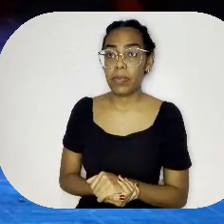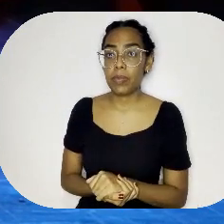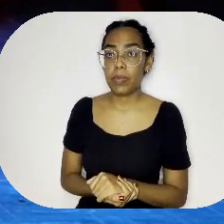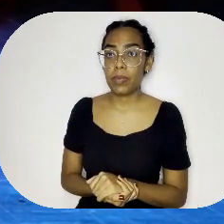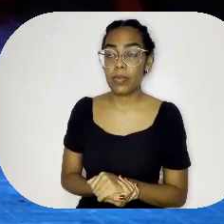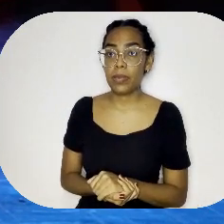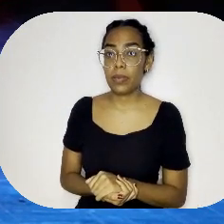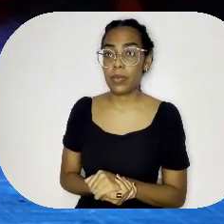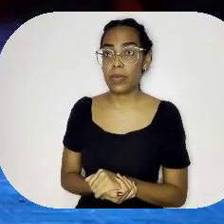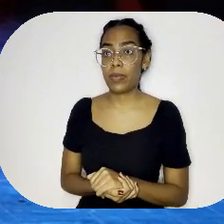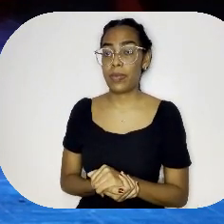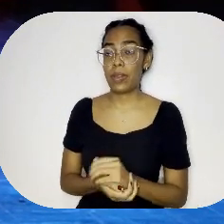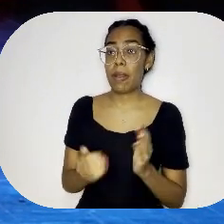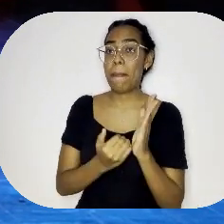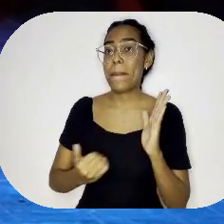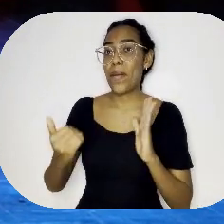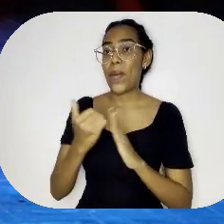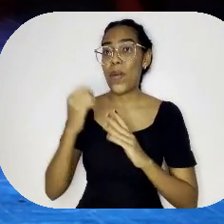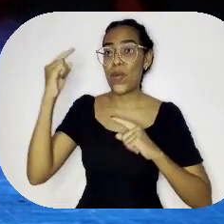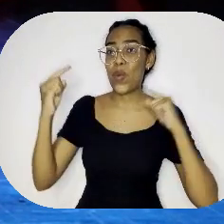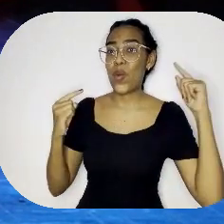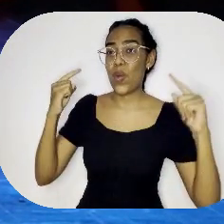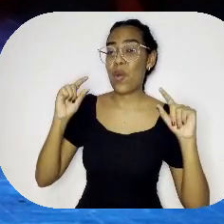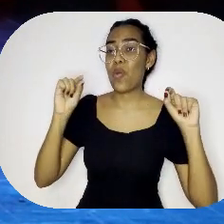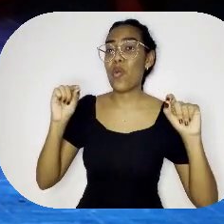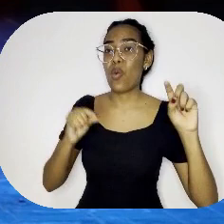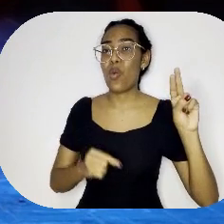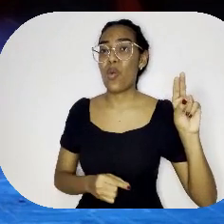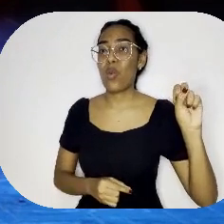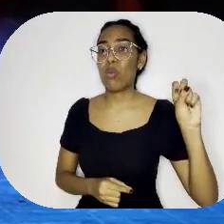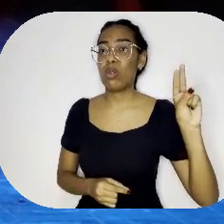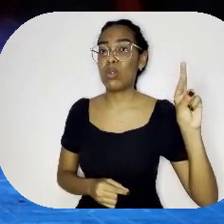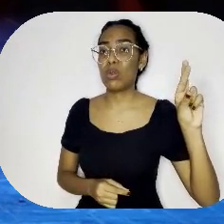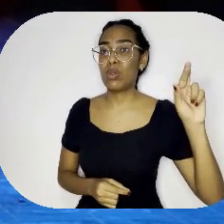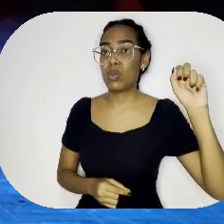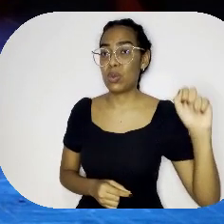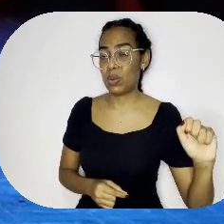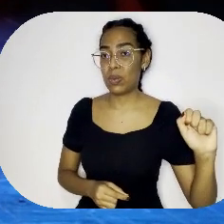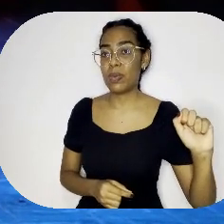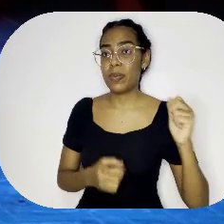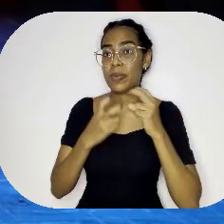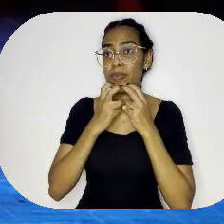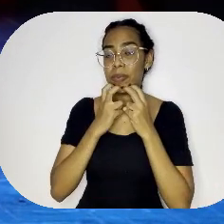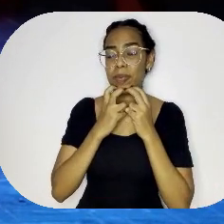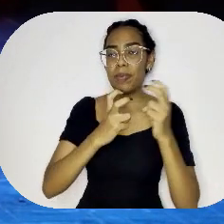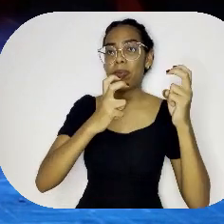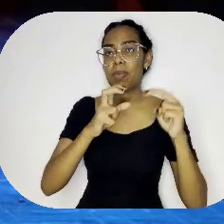tal perdição? Ambição! E a maior desta loucura?